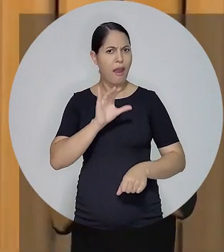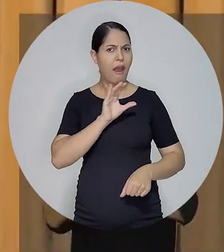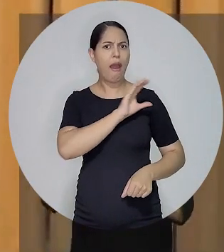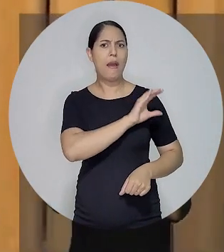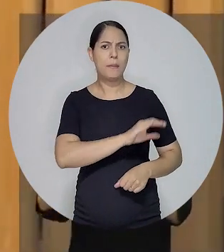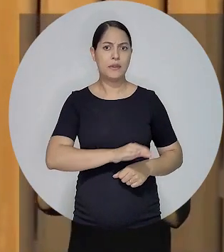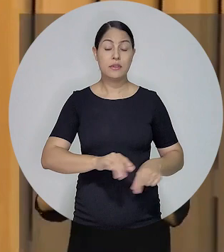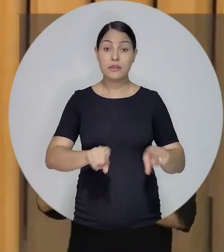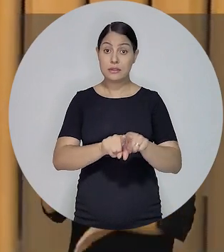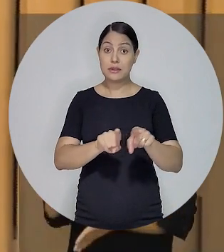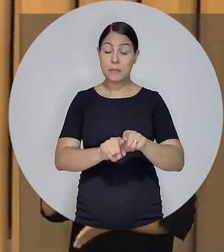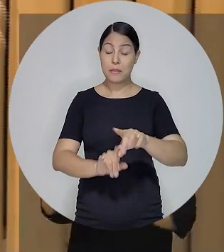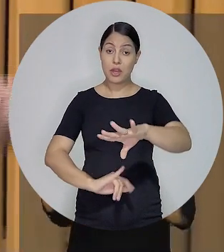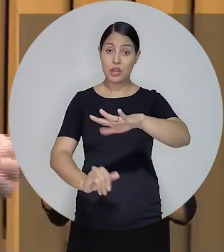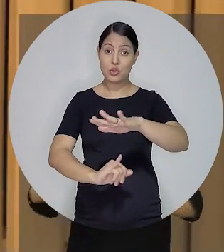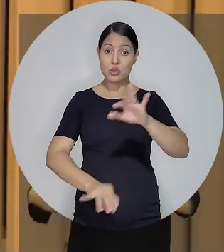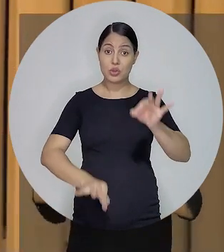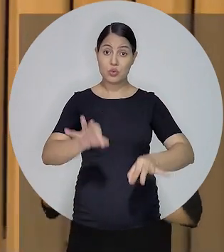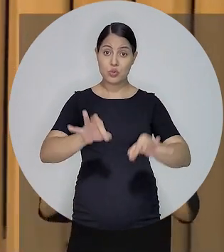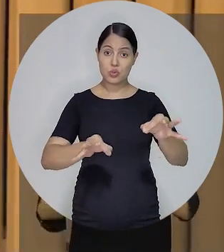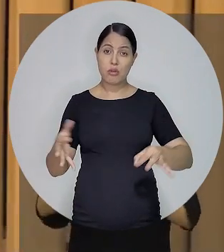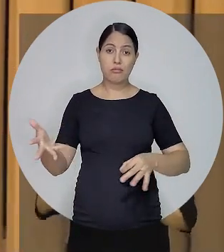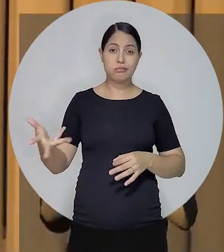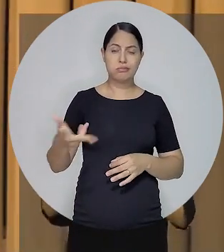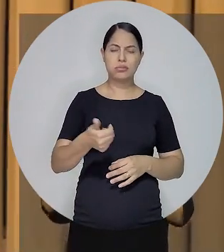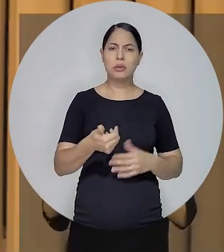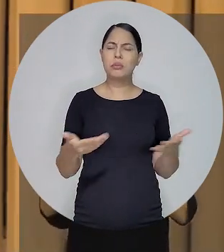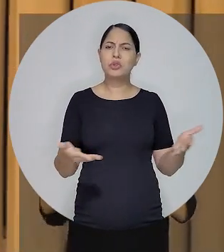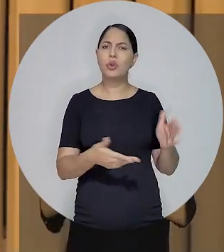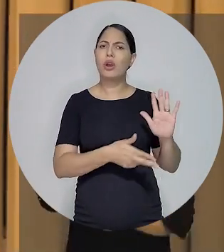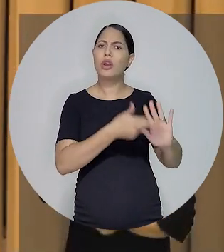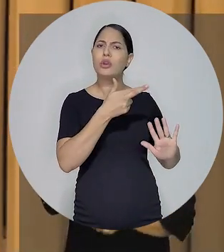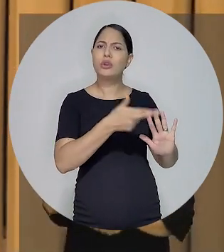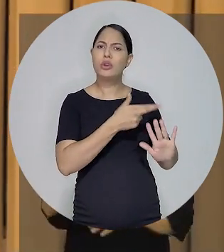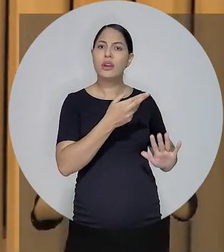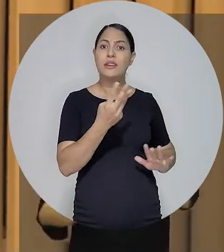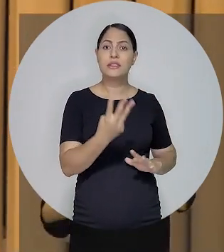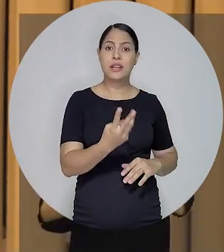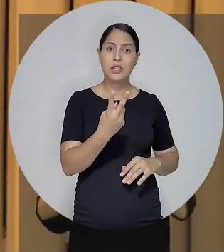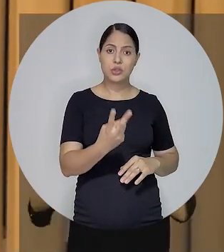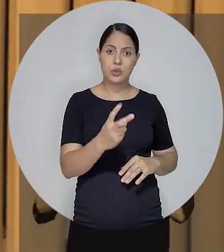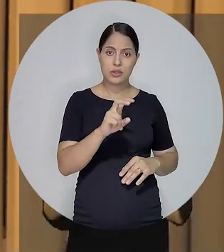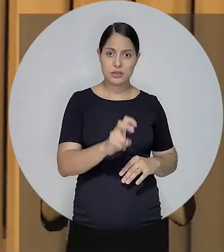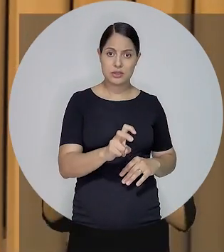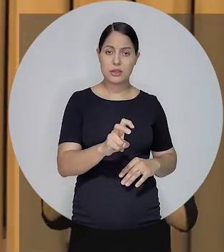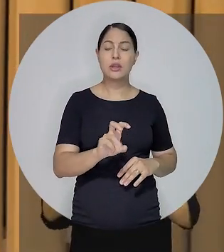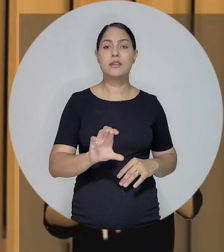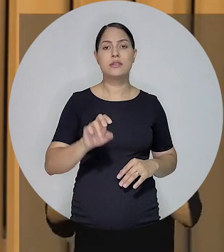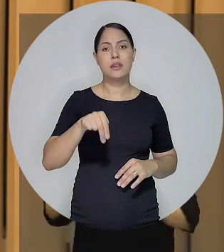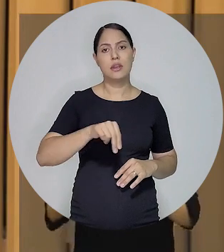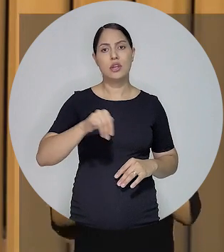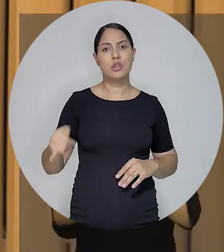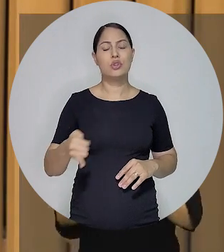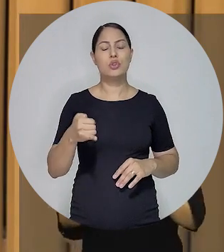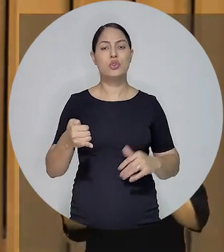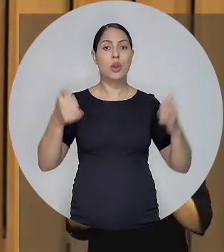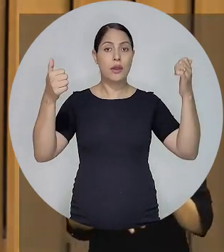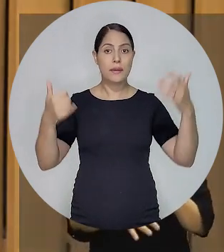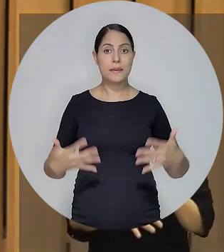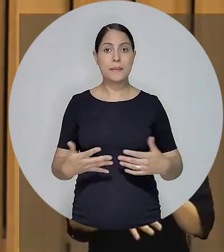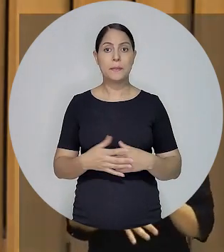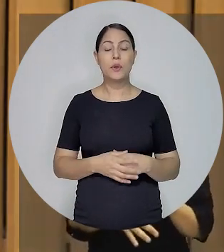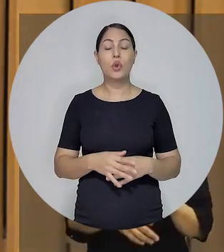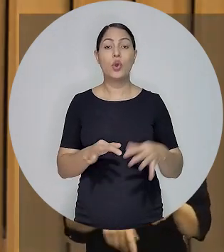administração da justiça e pelo aperfeiçoamento da cultura e das instituições jurídicas, busca, segundo a resolução 325 do